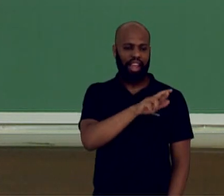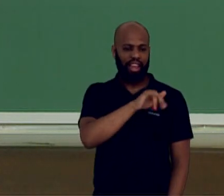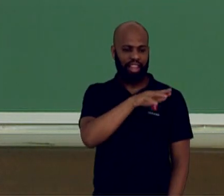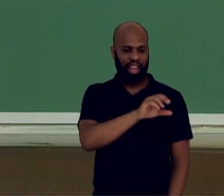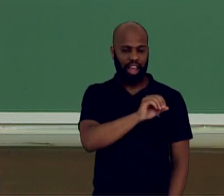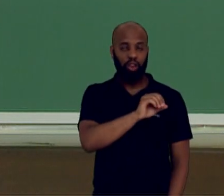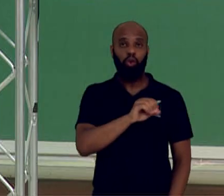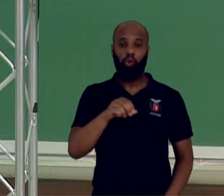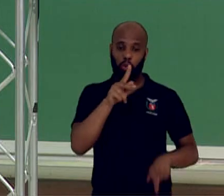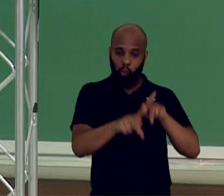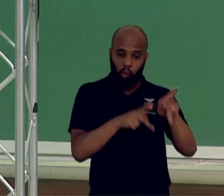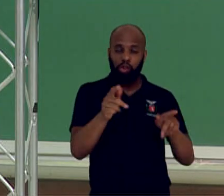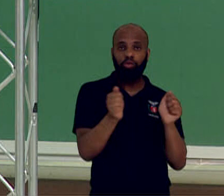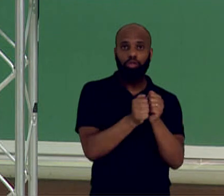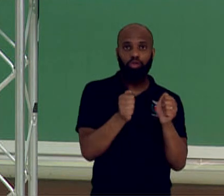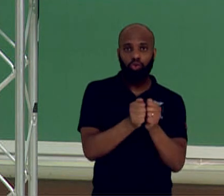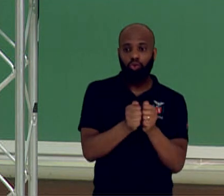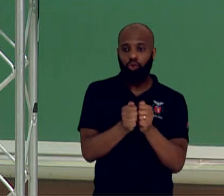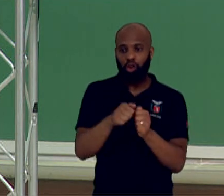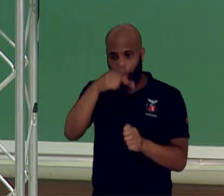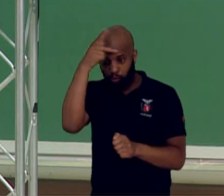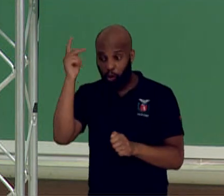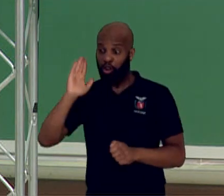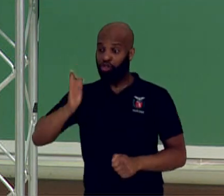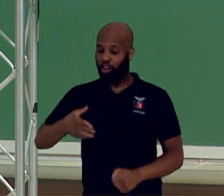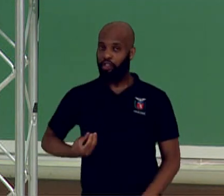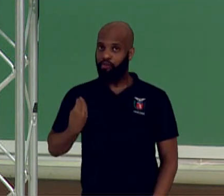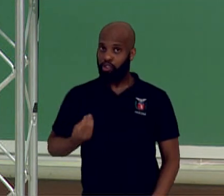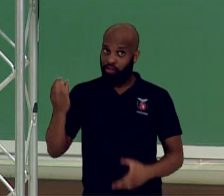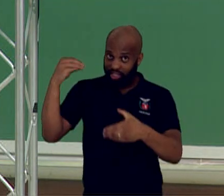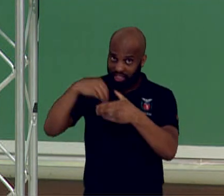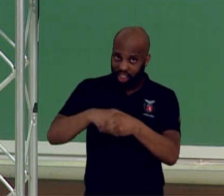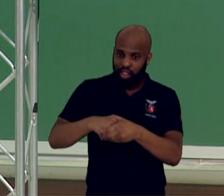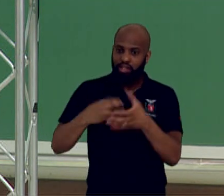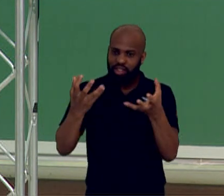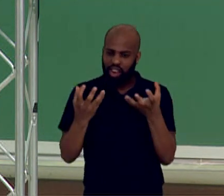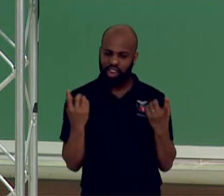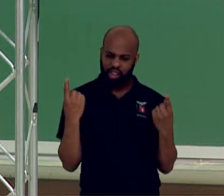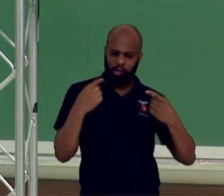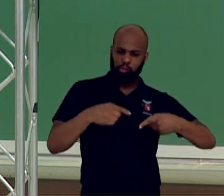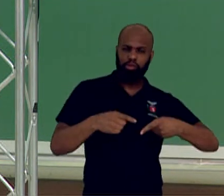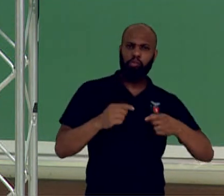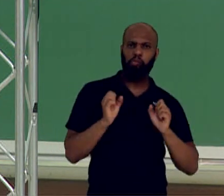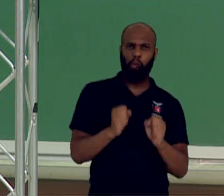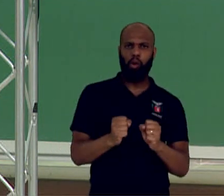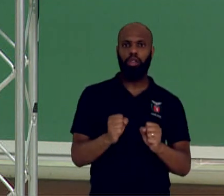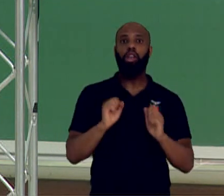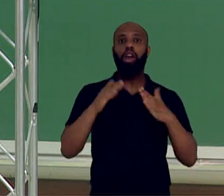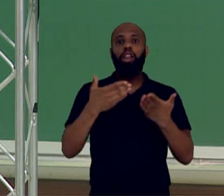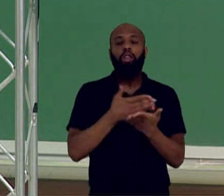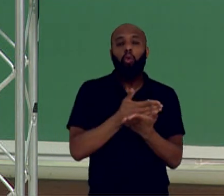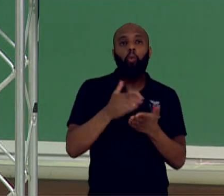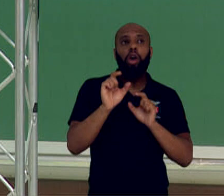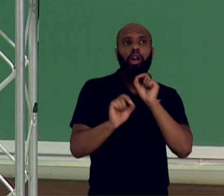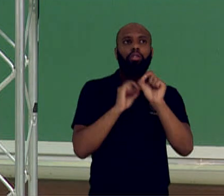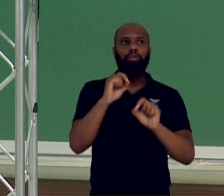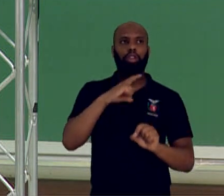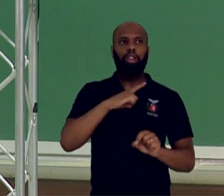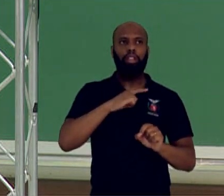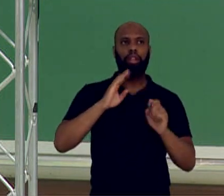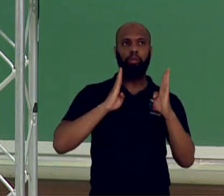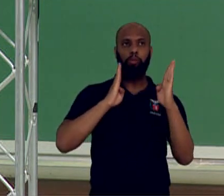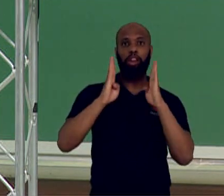que entrou, junto com os nativos que estavam lá, disputa mesmo território, de poder, acabam nascendo o que eles chamam